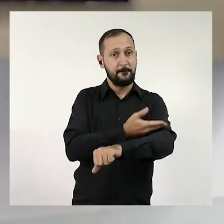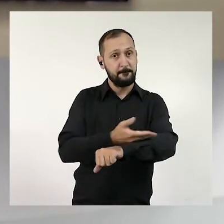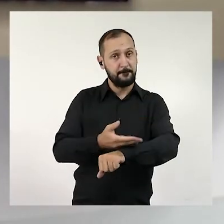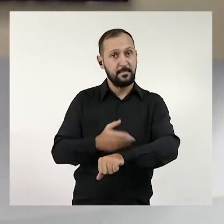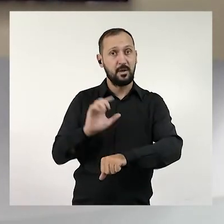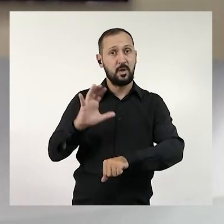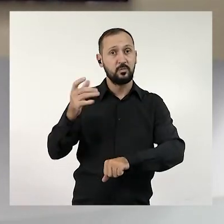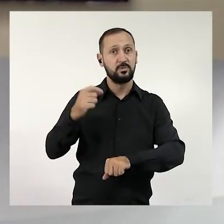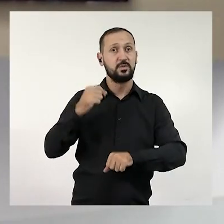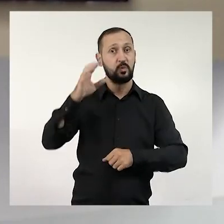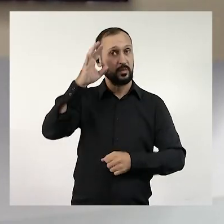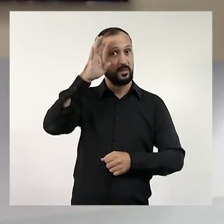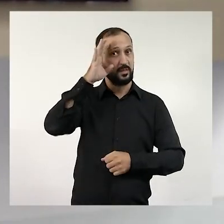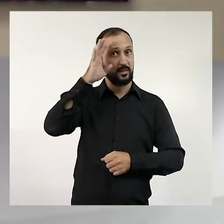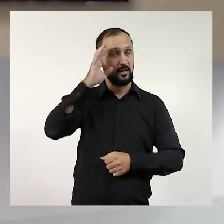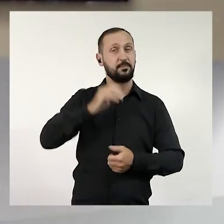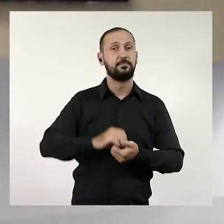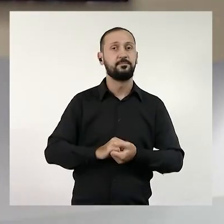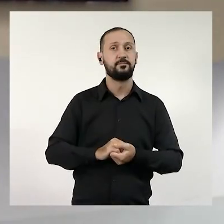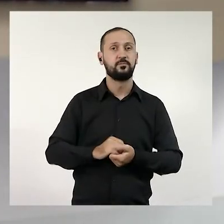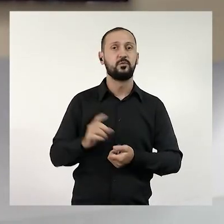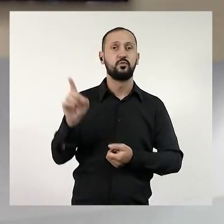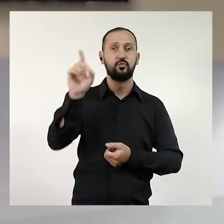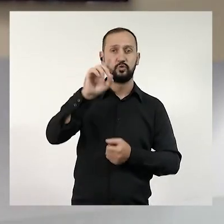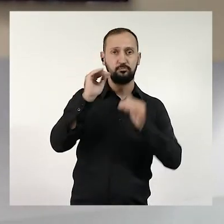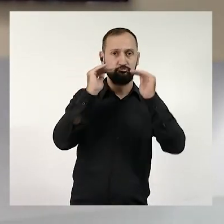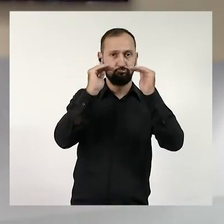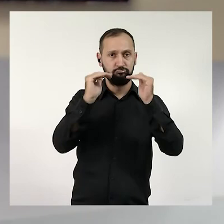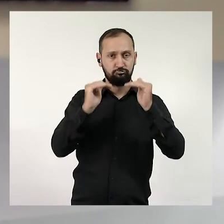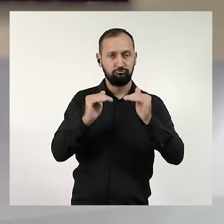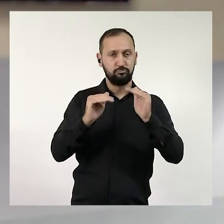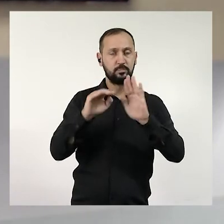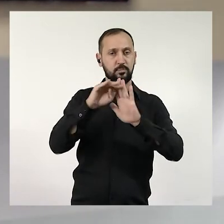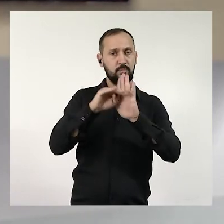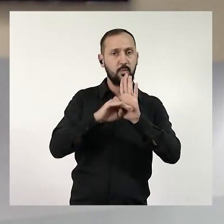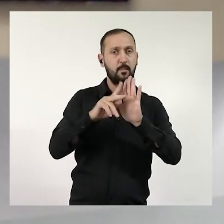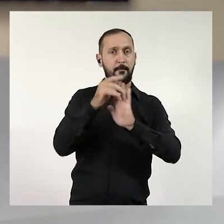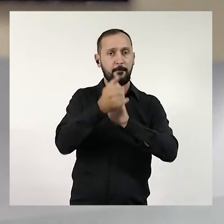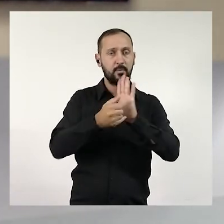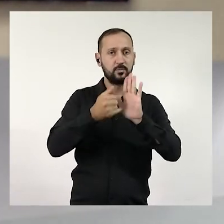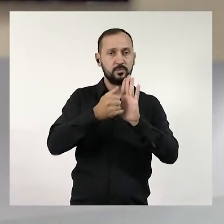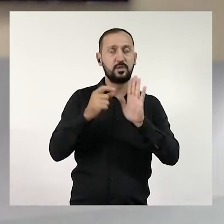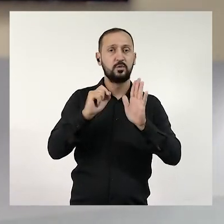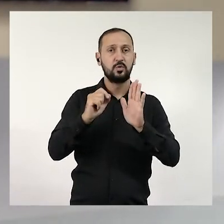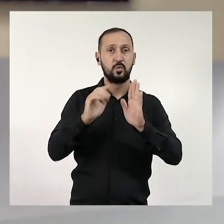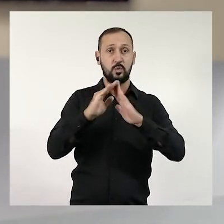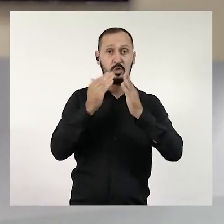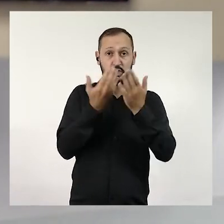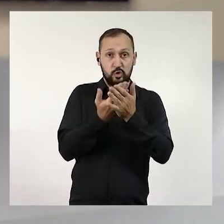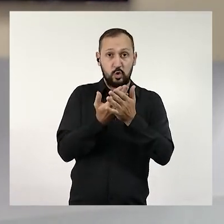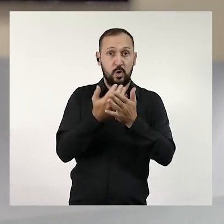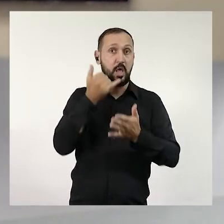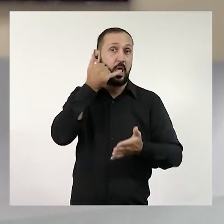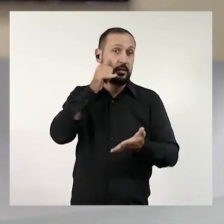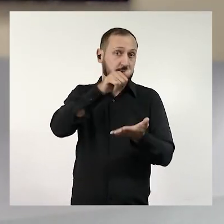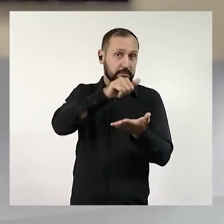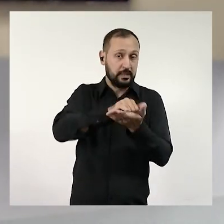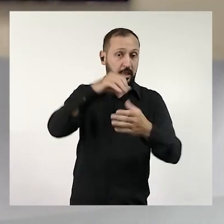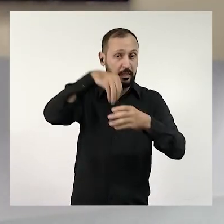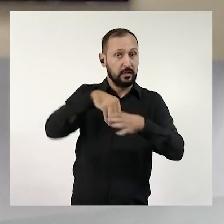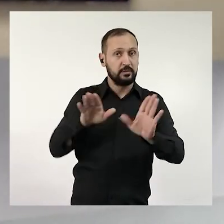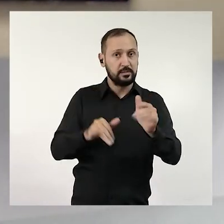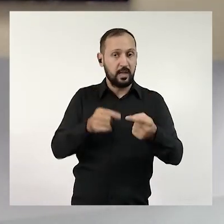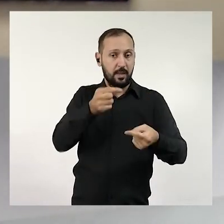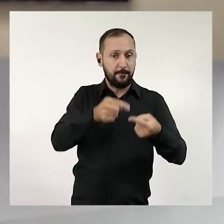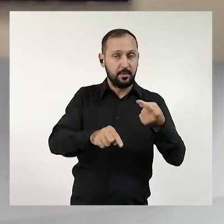sessão plenária aconteceu na quarta-feira. Na ordem do dia, projeto que acaba com proibição do uso de